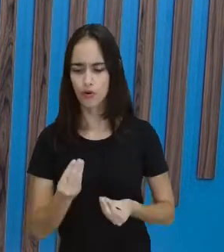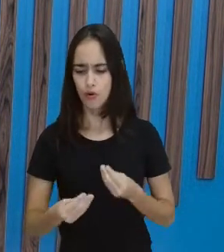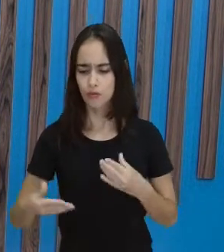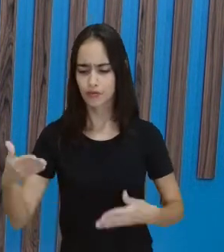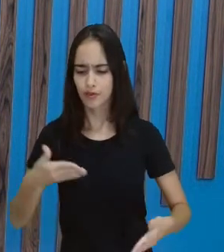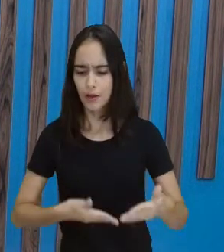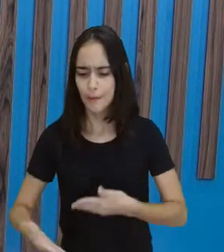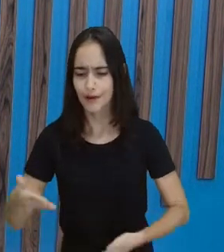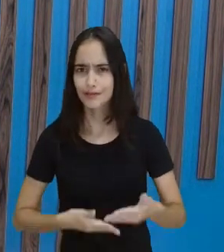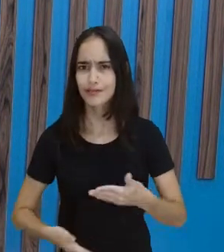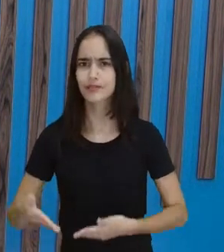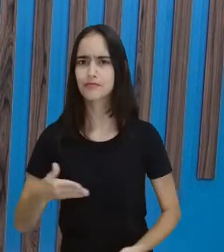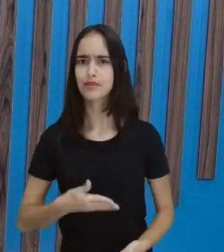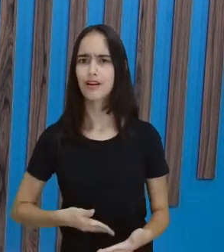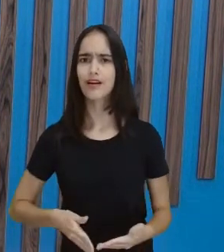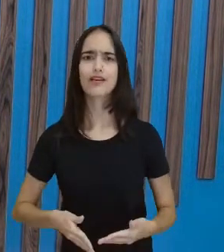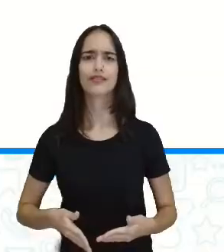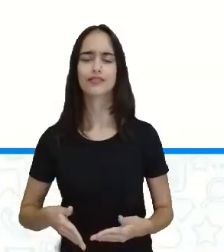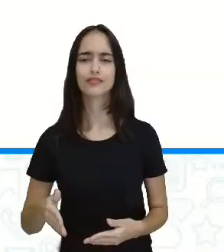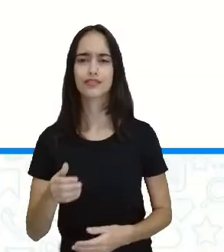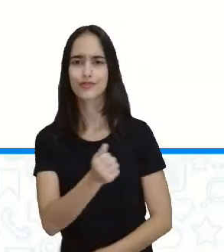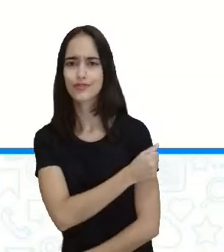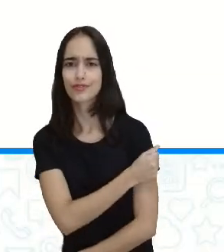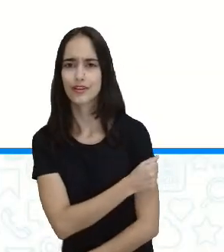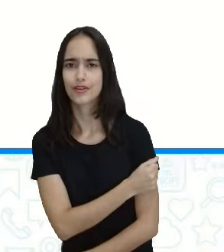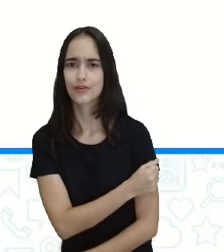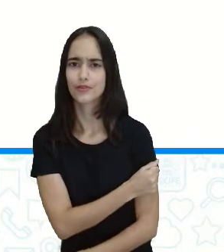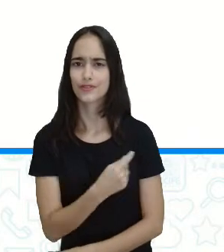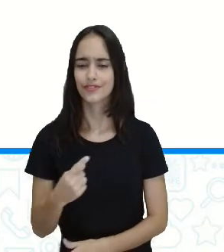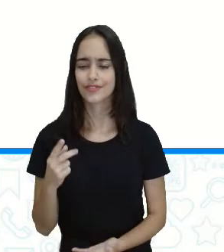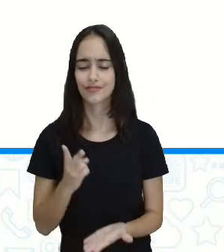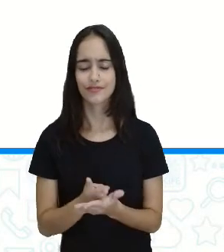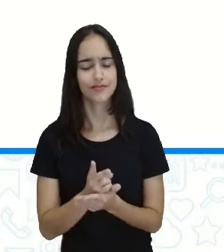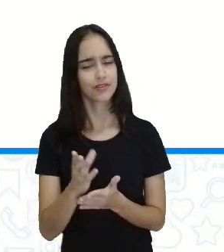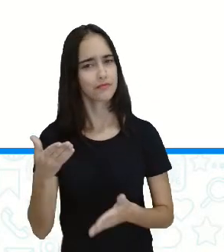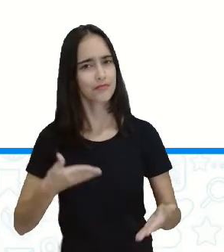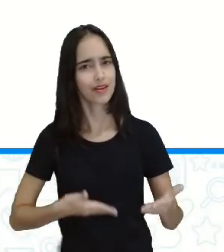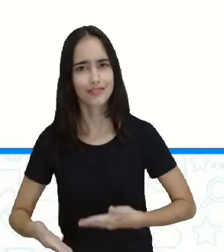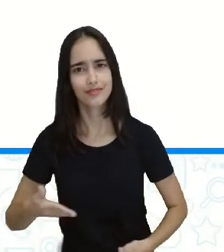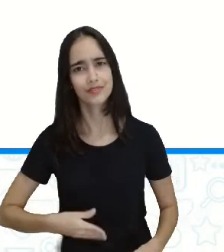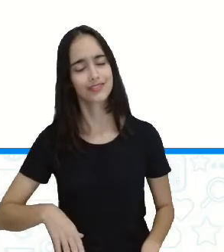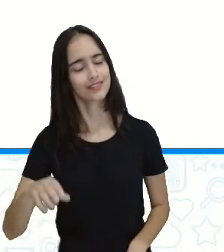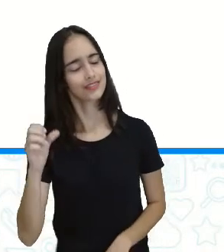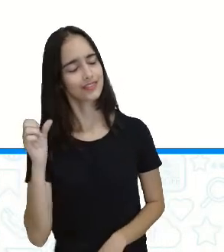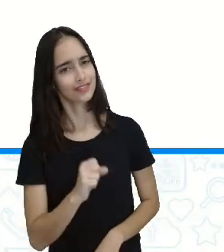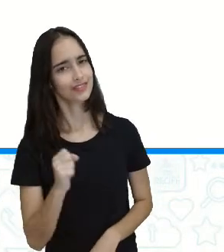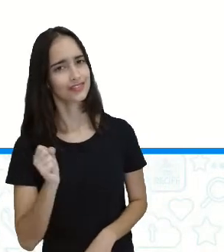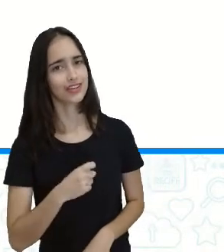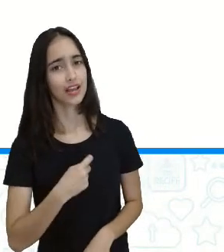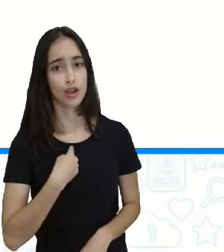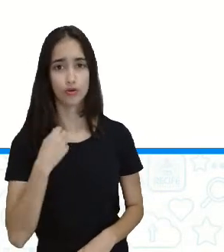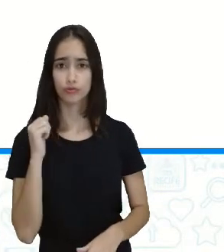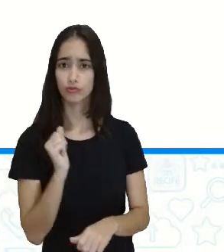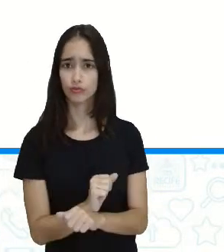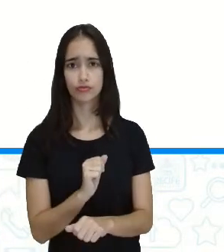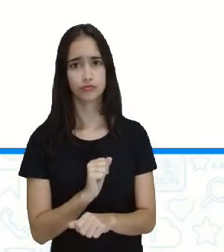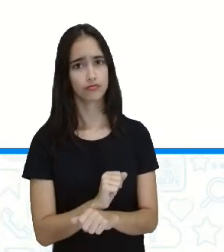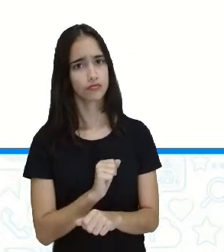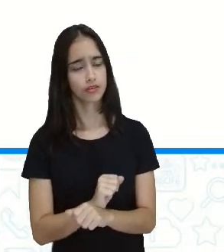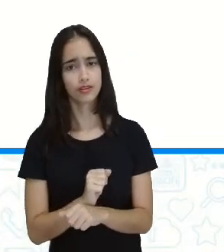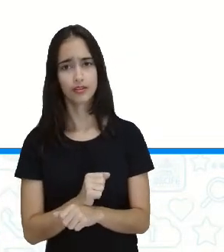Lázaro, Nuala? As crianças que sempre participam aqui das nossas aulas. Isso mesmo, professora Kátia. Estou aqui esperando, viu?